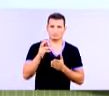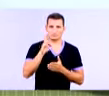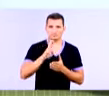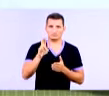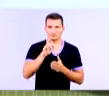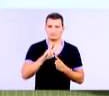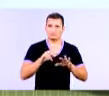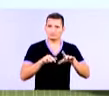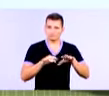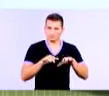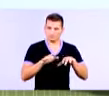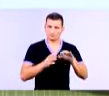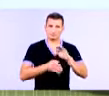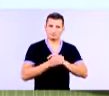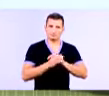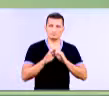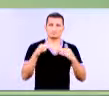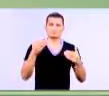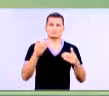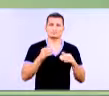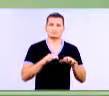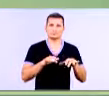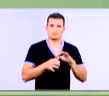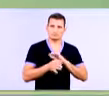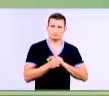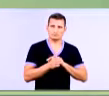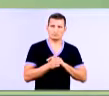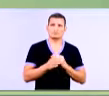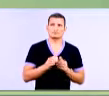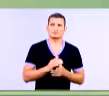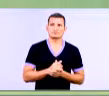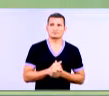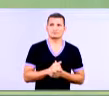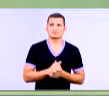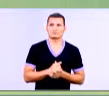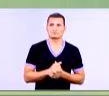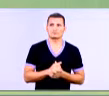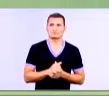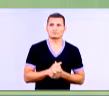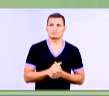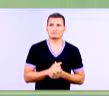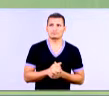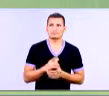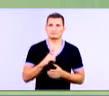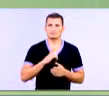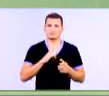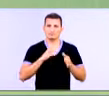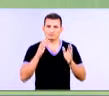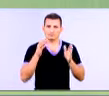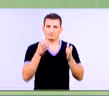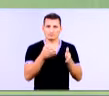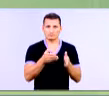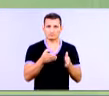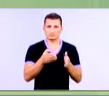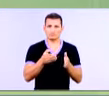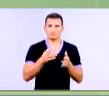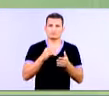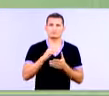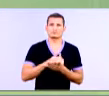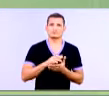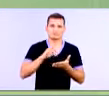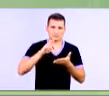os comandos de entrada. E quais são os comandos de entrada? Eu tenho um comando de entrada específicos para ler tipos de dados